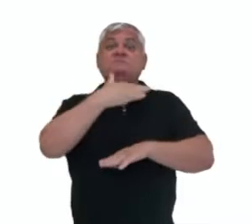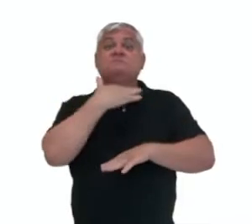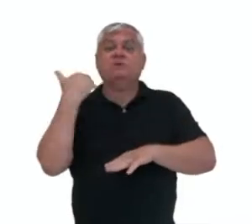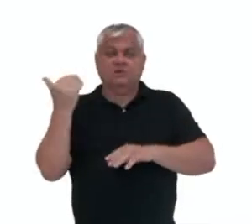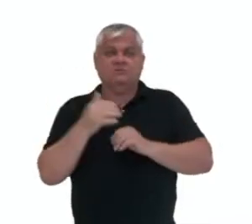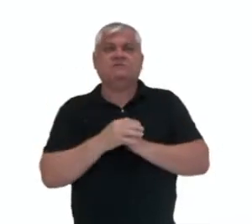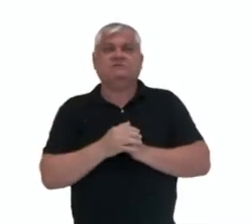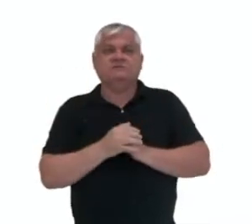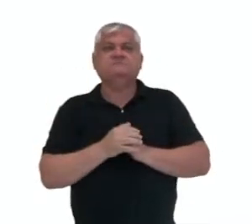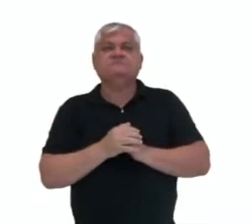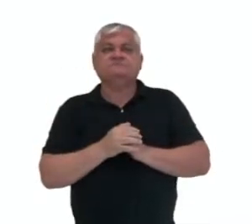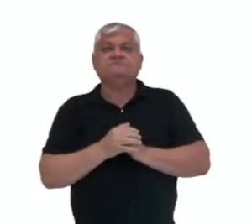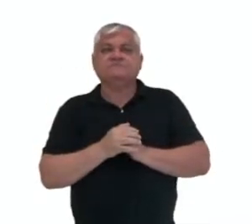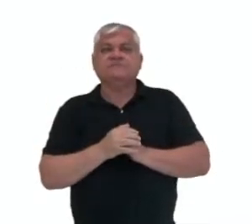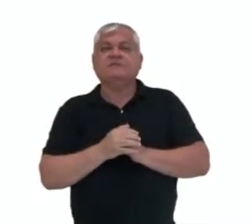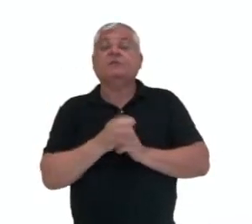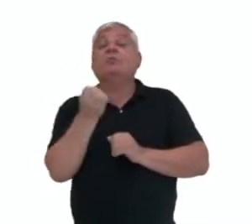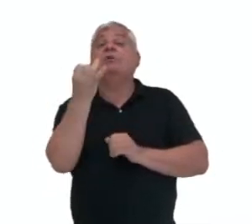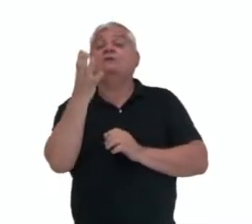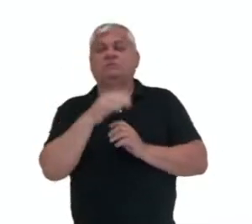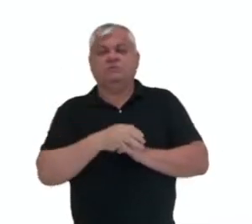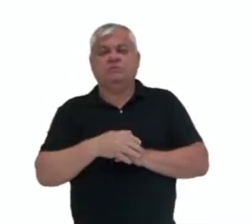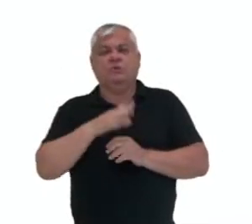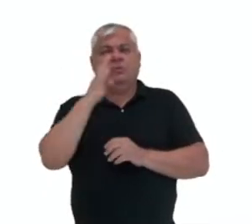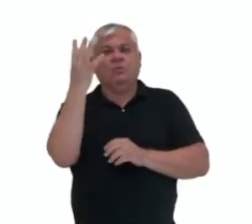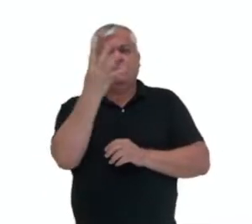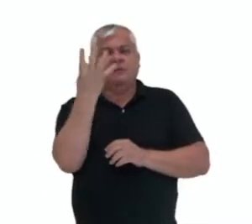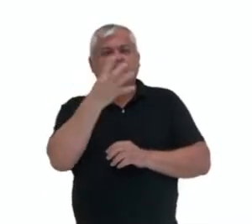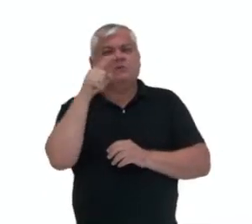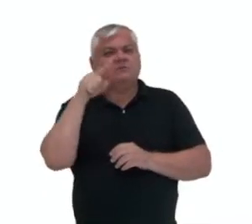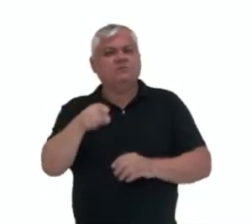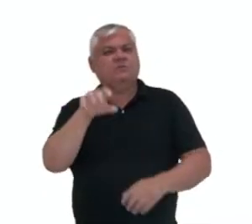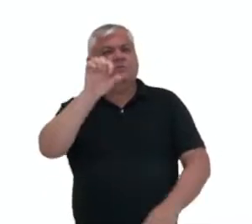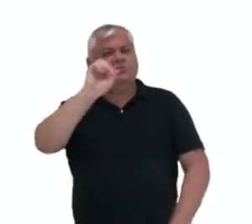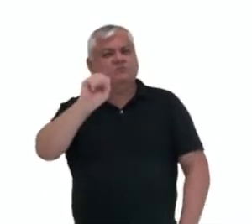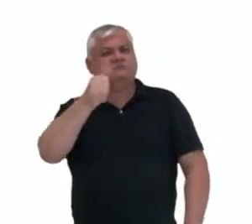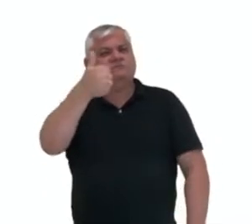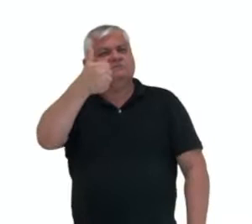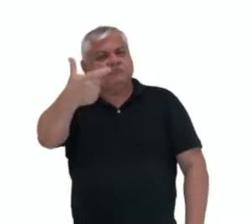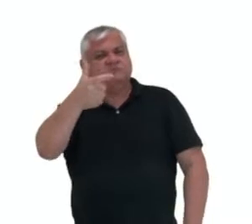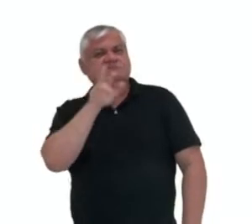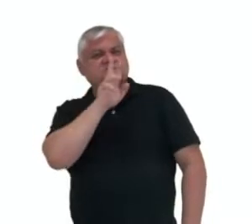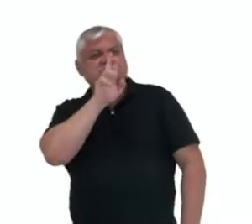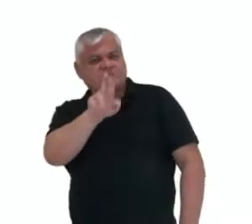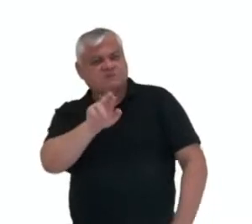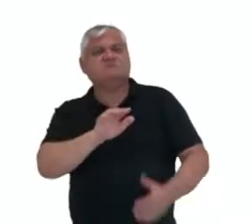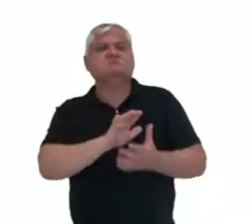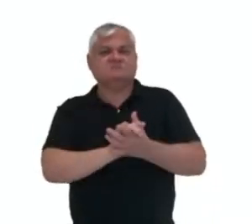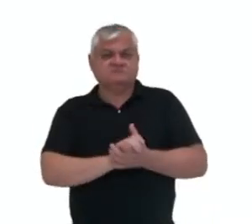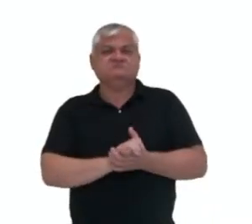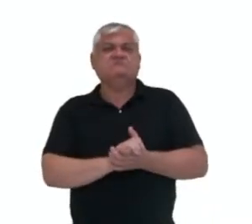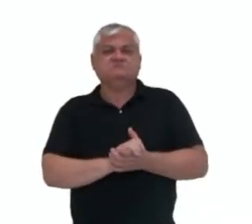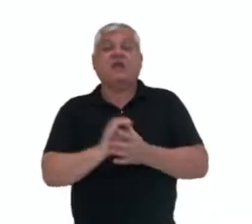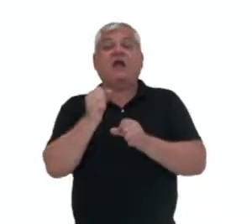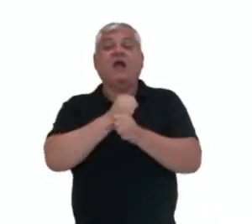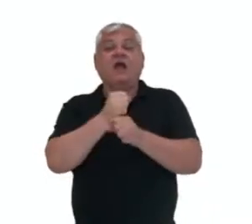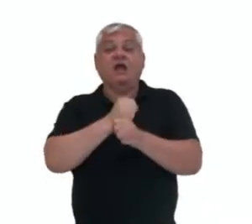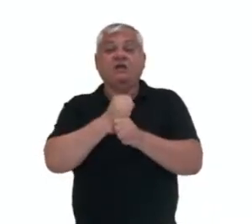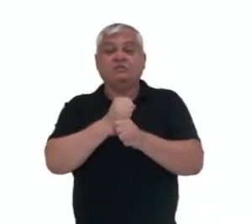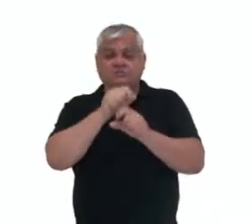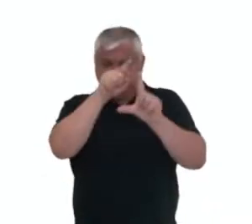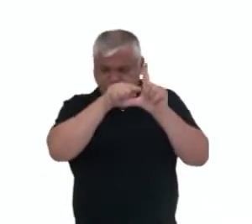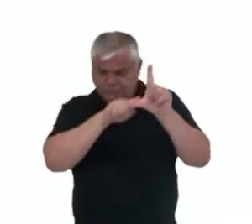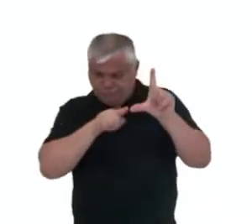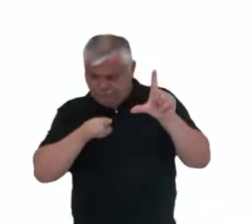ó, quantidade de mortes. Qual que foi a maior? 44.812. Então, essa é a respostinha ali, né? Ó, foi em 2012, se a